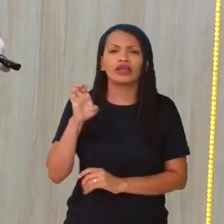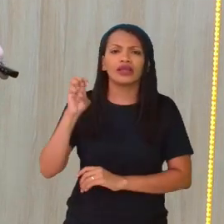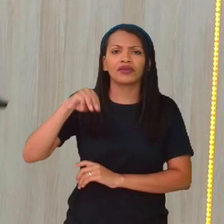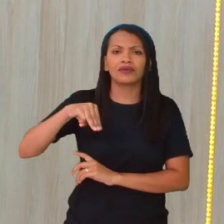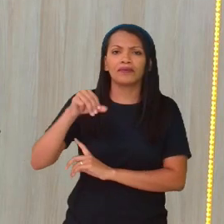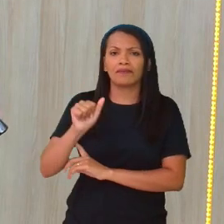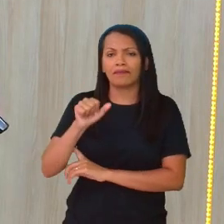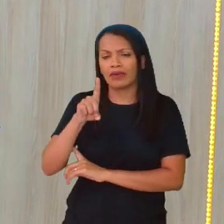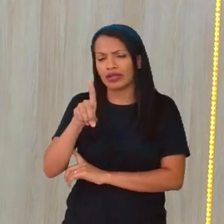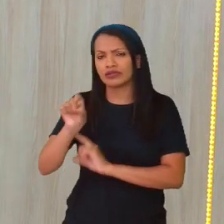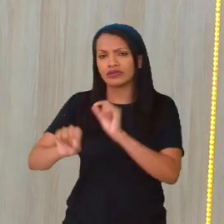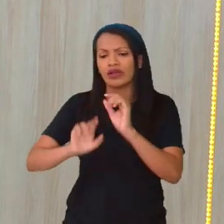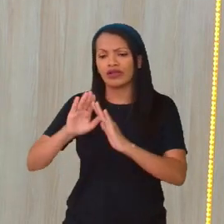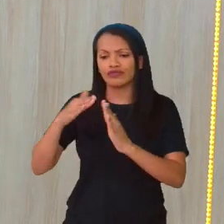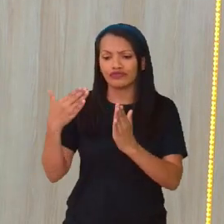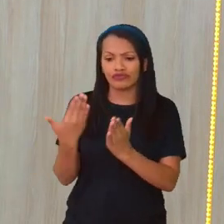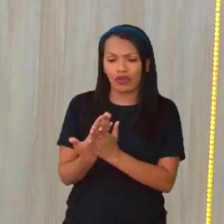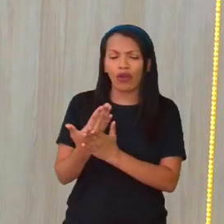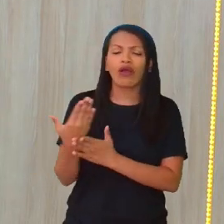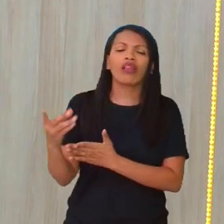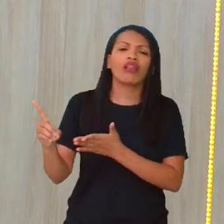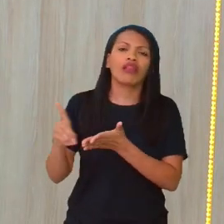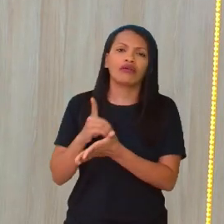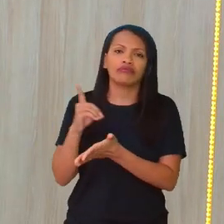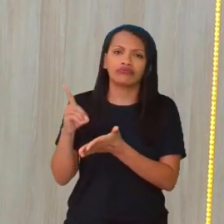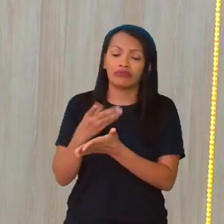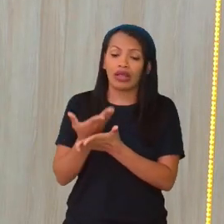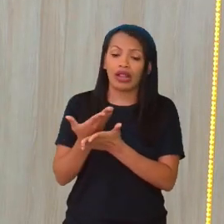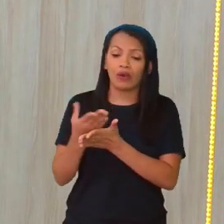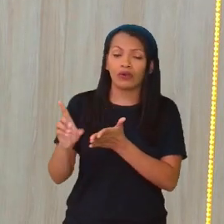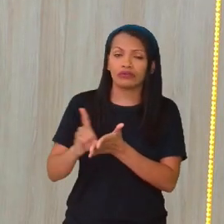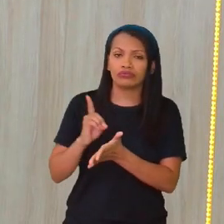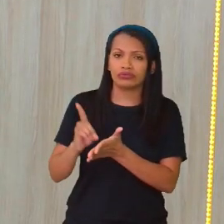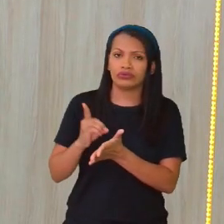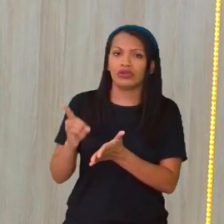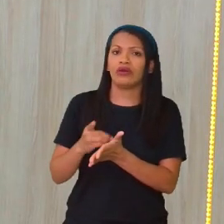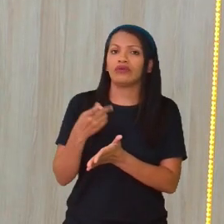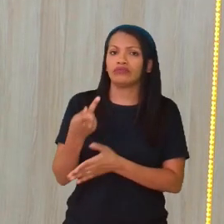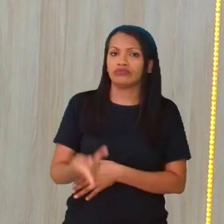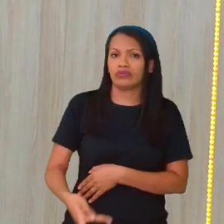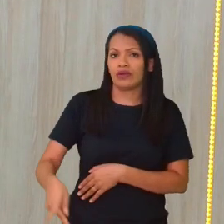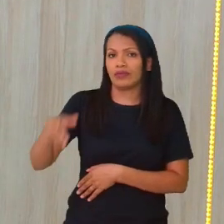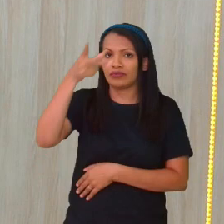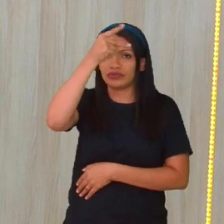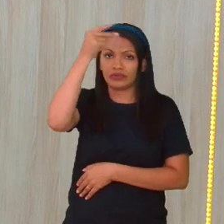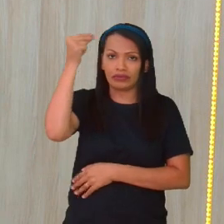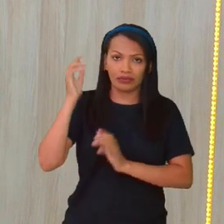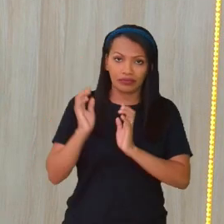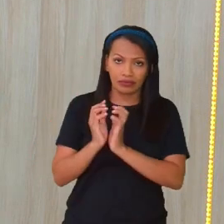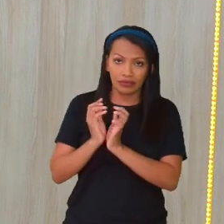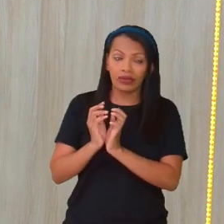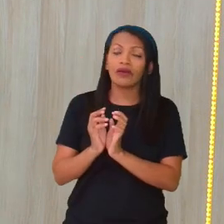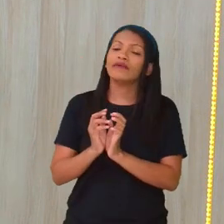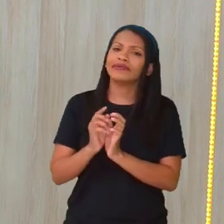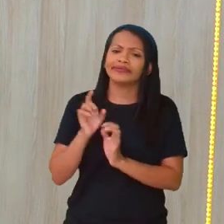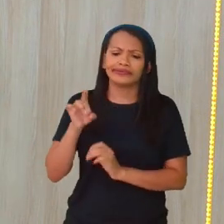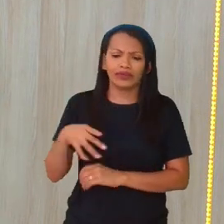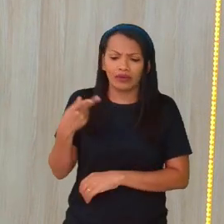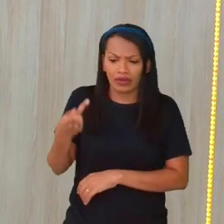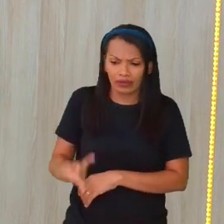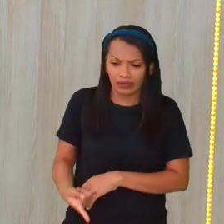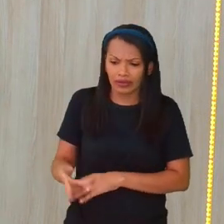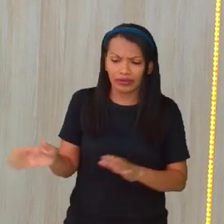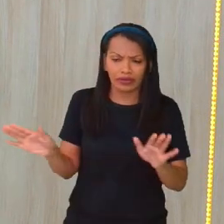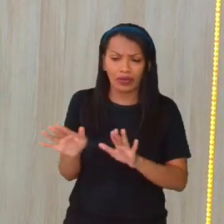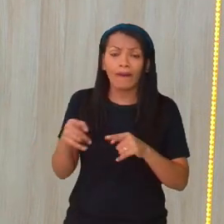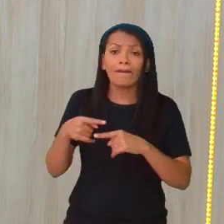ela surgiu, né, por conta da pandemia, e a gente, não só a EMAD, mas o mundo teve